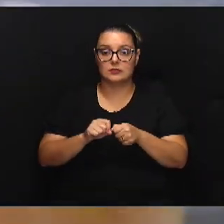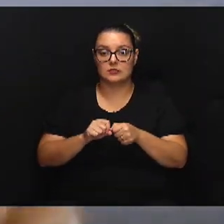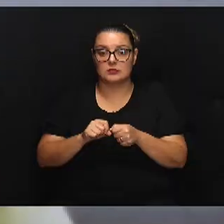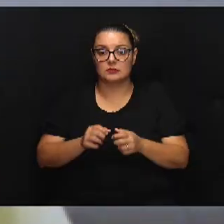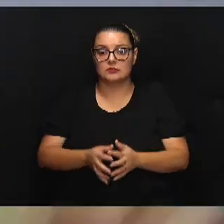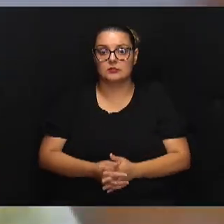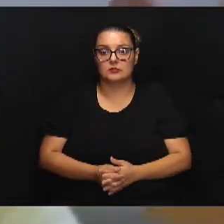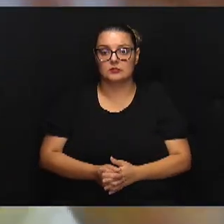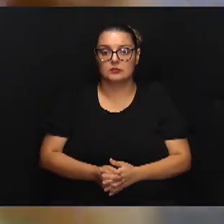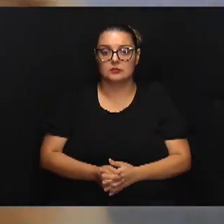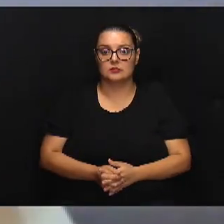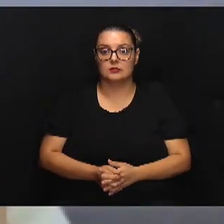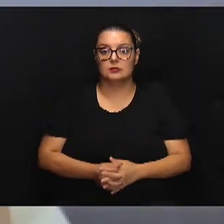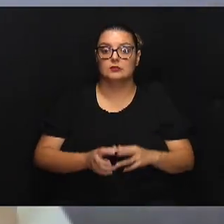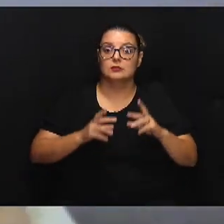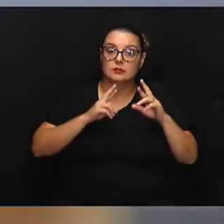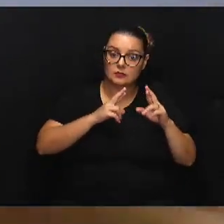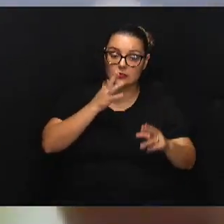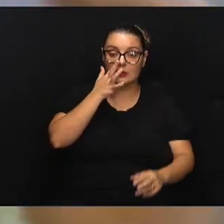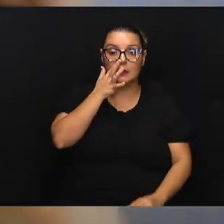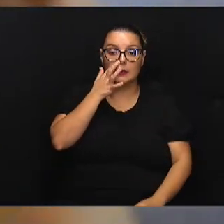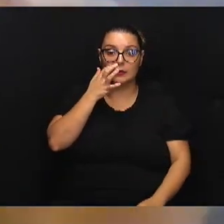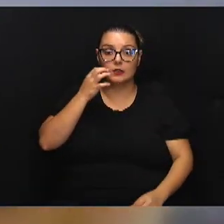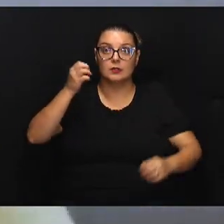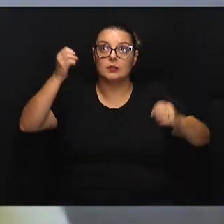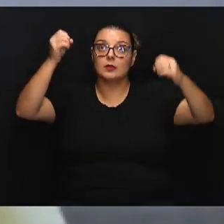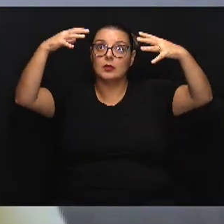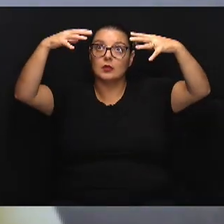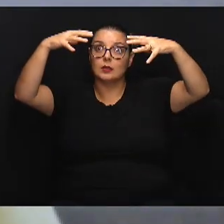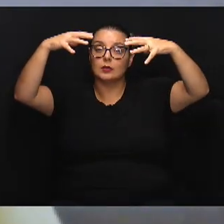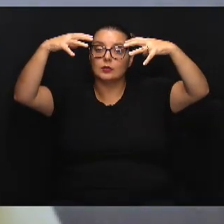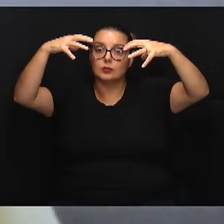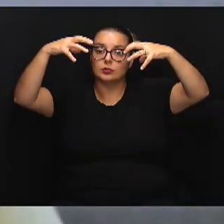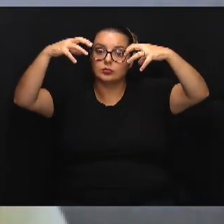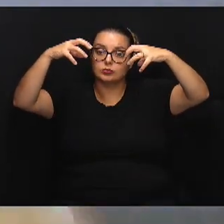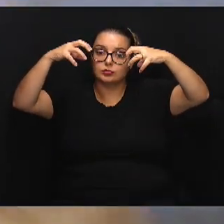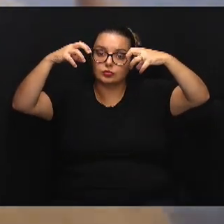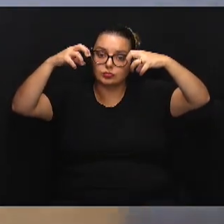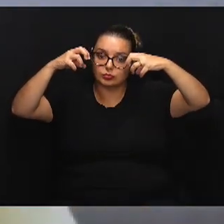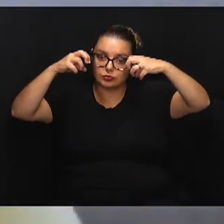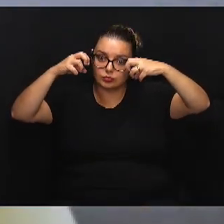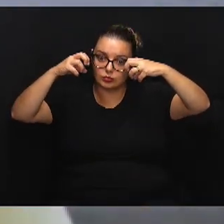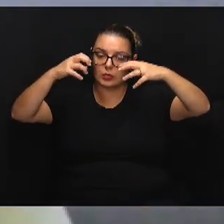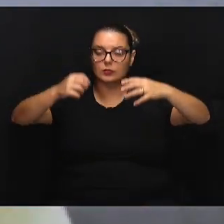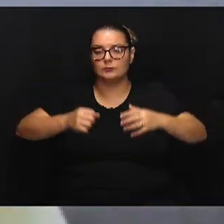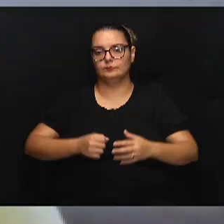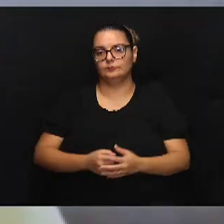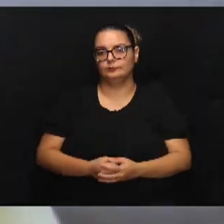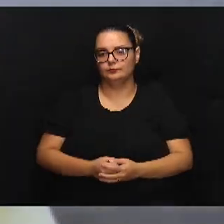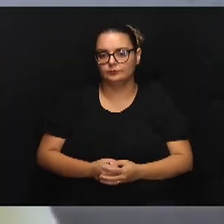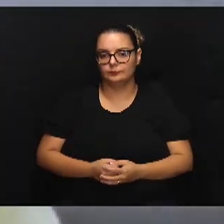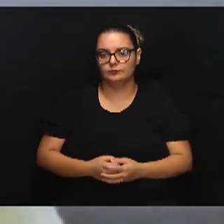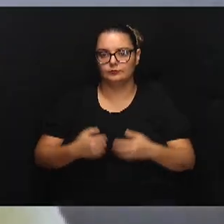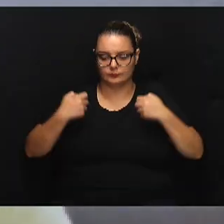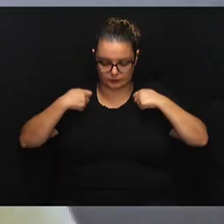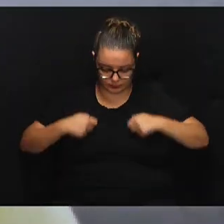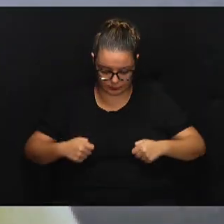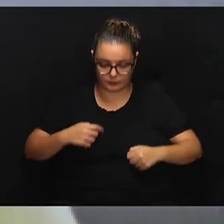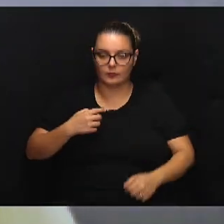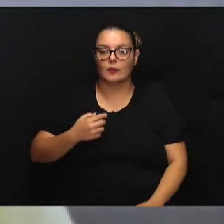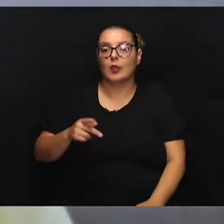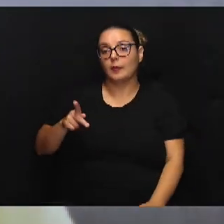dizer, dormir, diminui as luzes, é uma informação. Colocar um pijama é